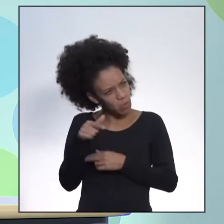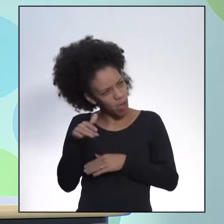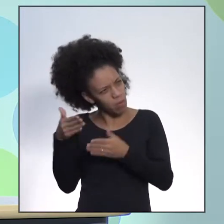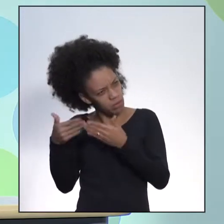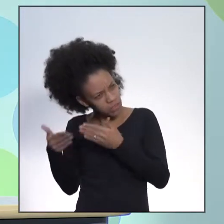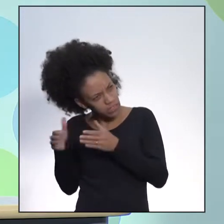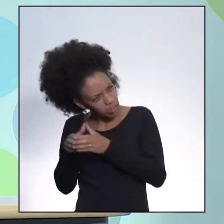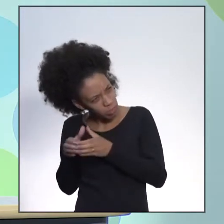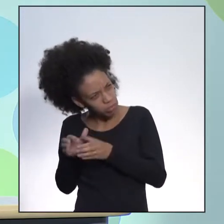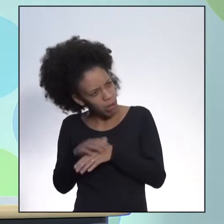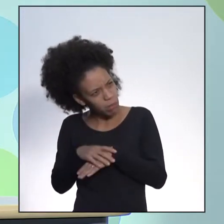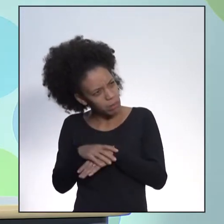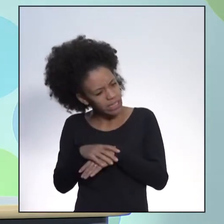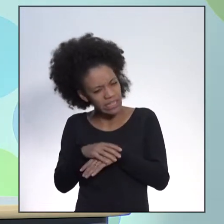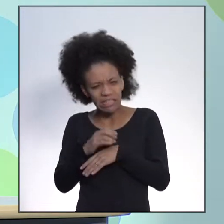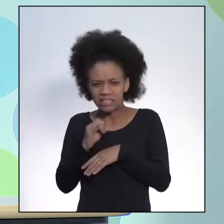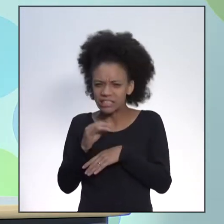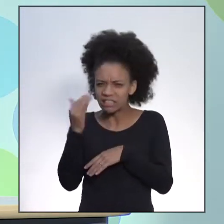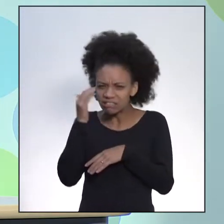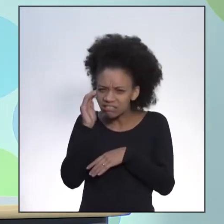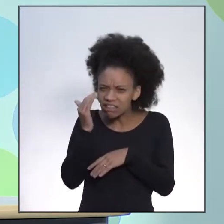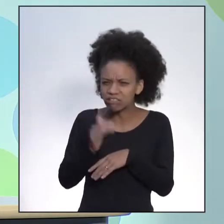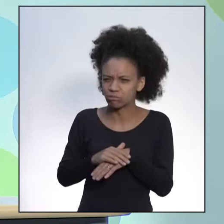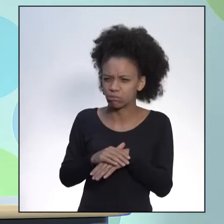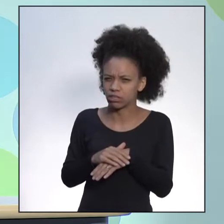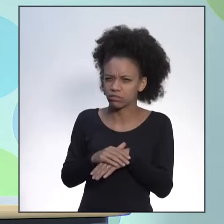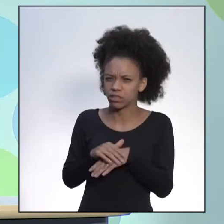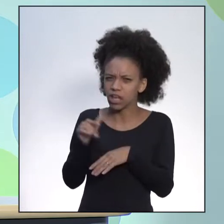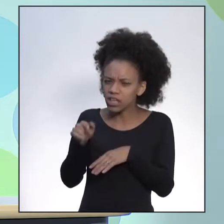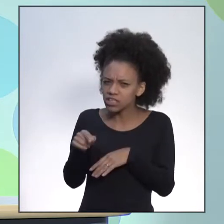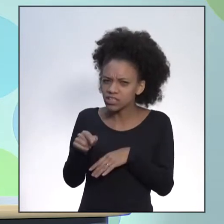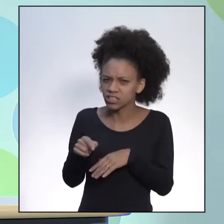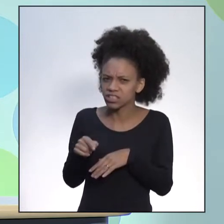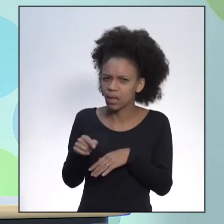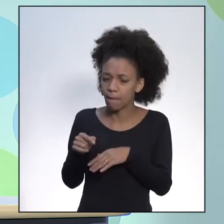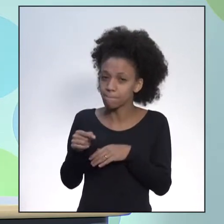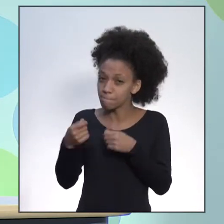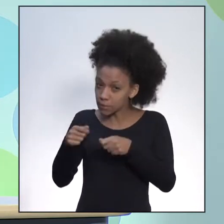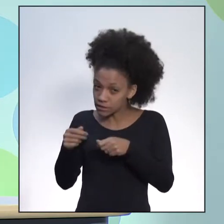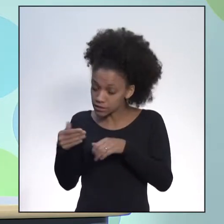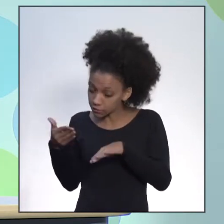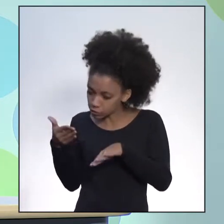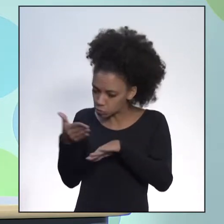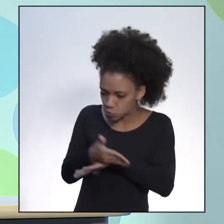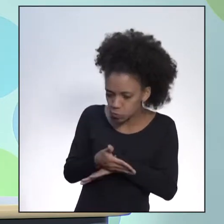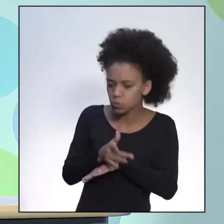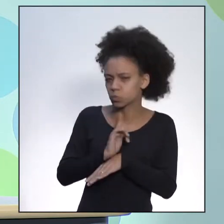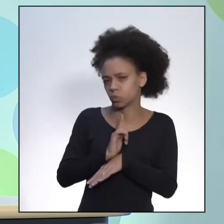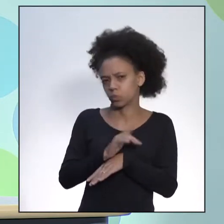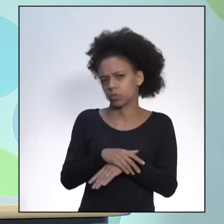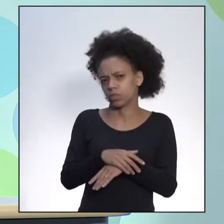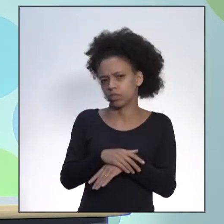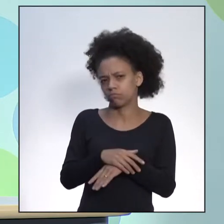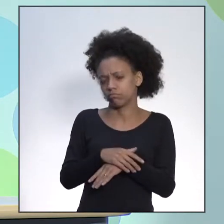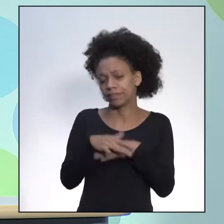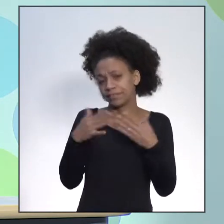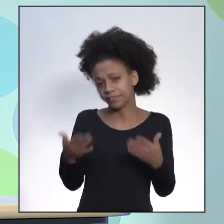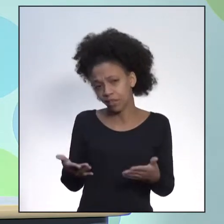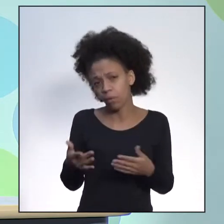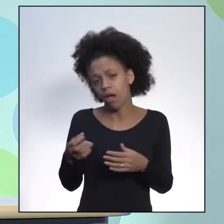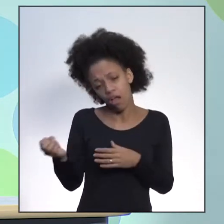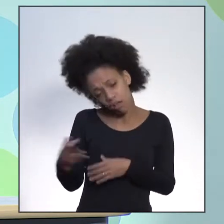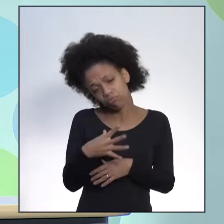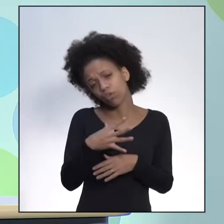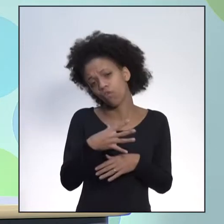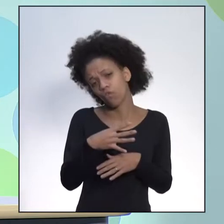chat? Será que ele não está tendo esse entendimento que ele deveria estar tendo, né? Então, assim, é novo